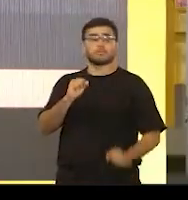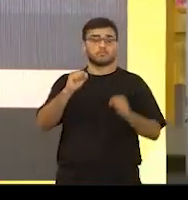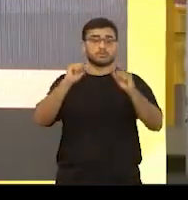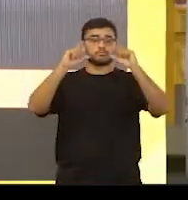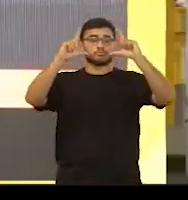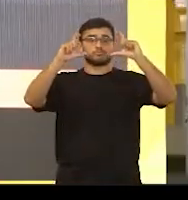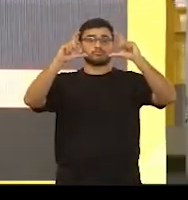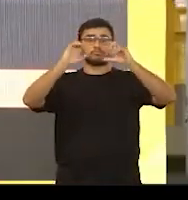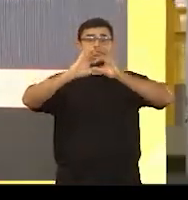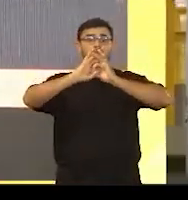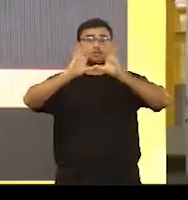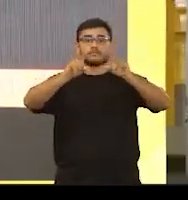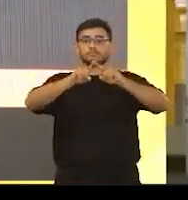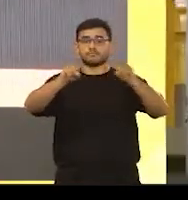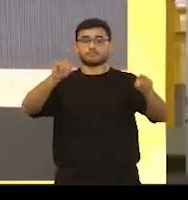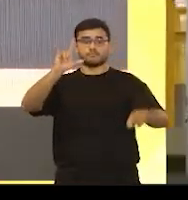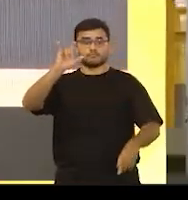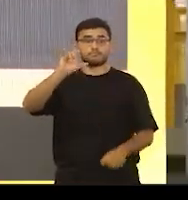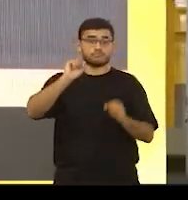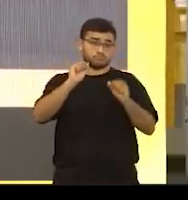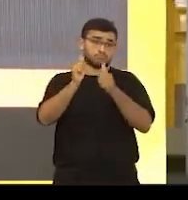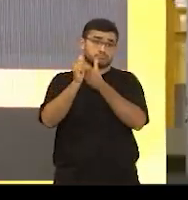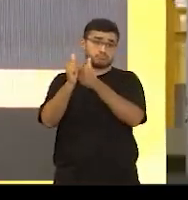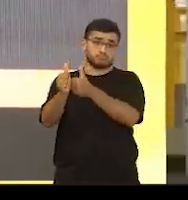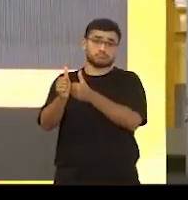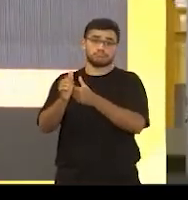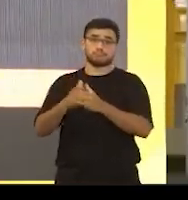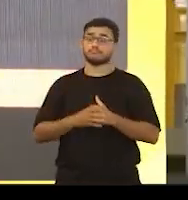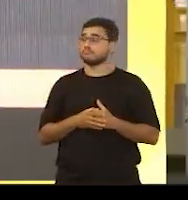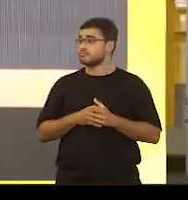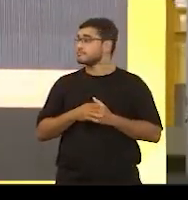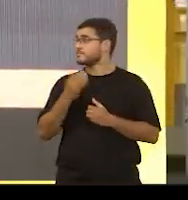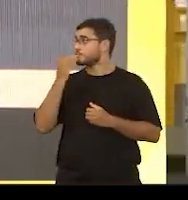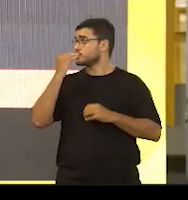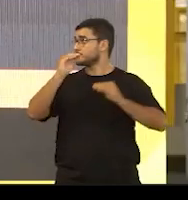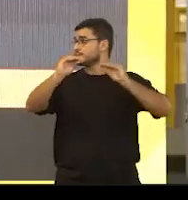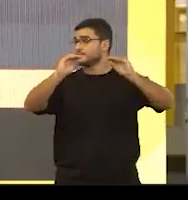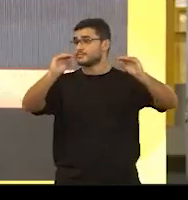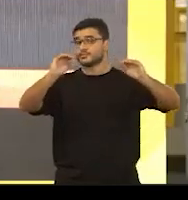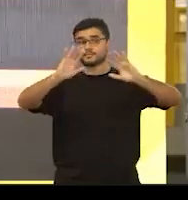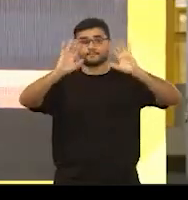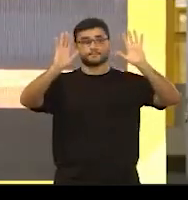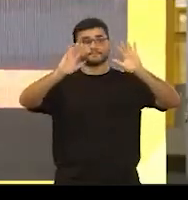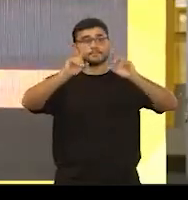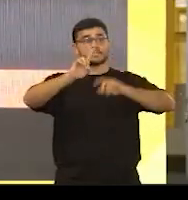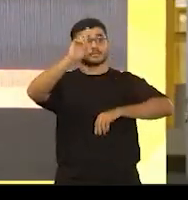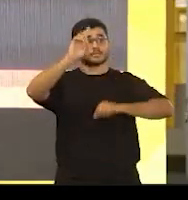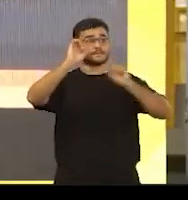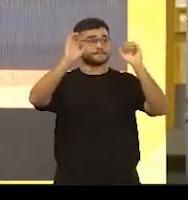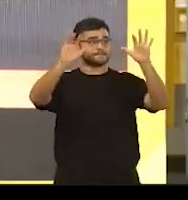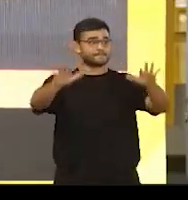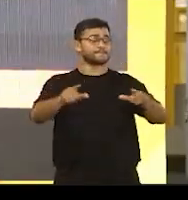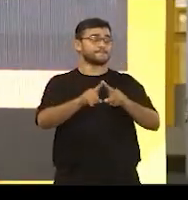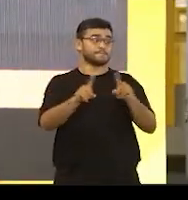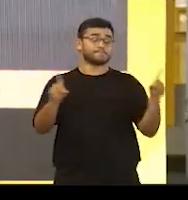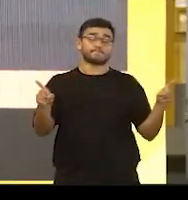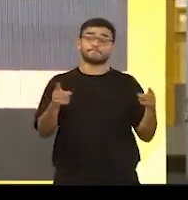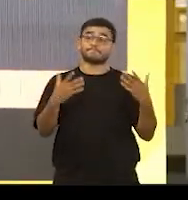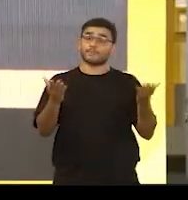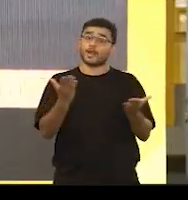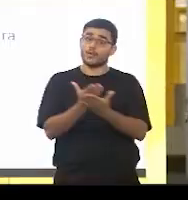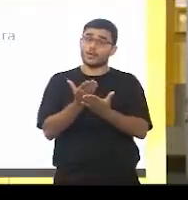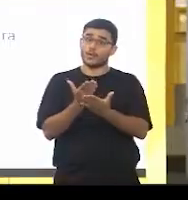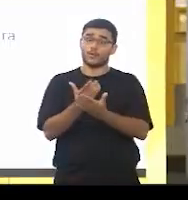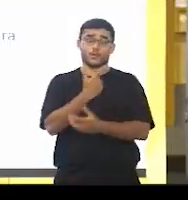deixar aqui para vocês, tá bom? Aproveita e segue a gente. Beijo no coração, fiquem com Deus. Tem muita aula para vocês.